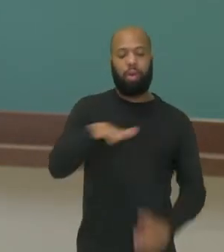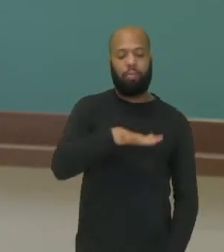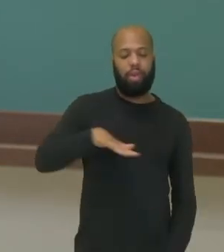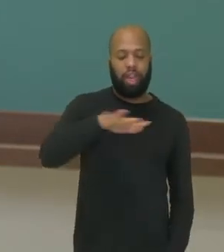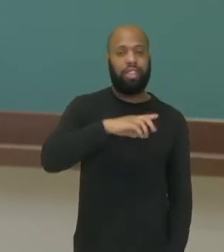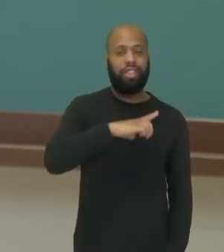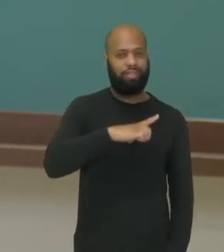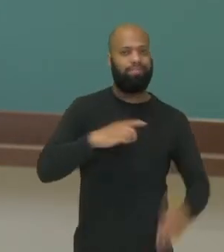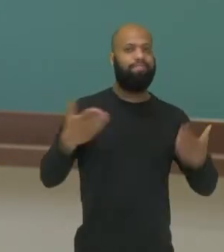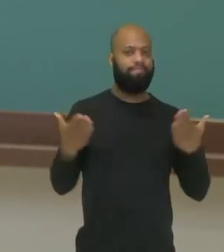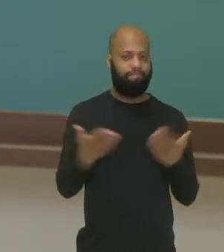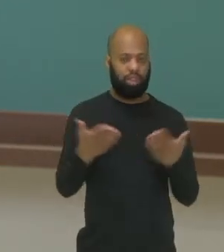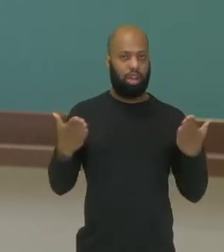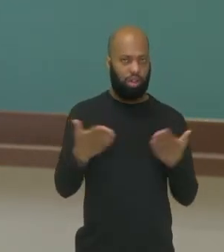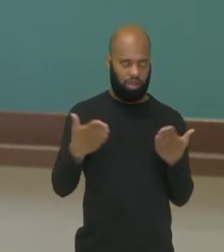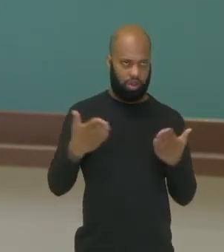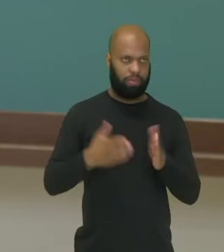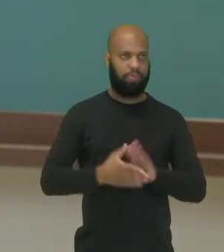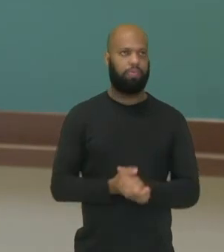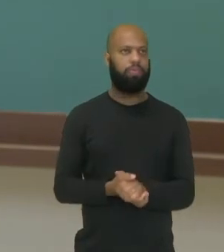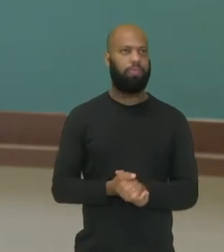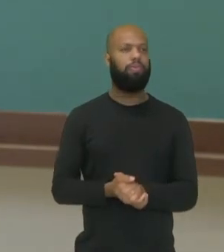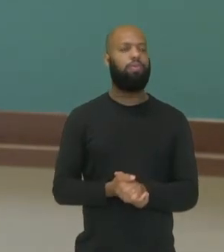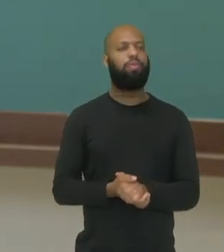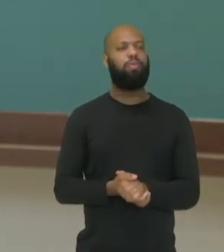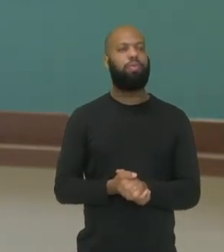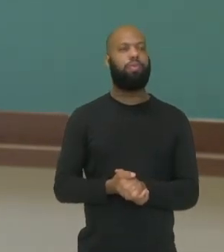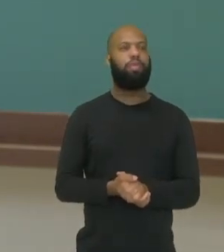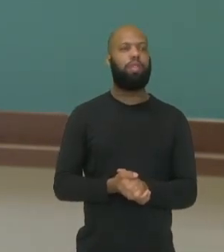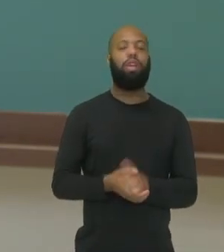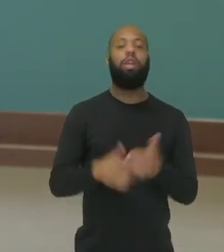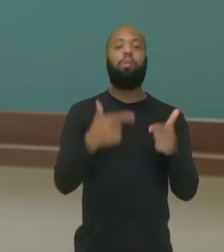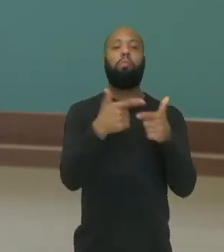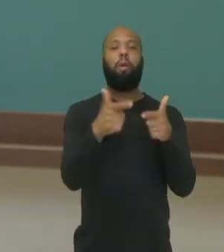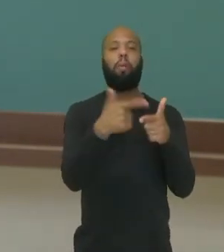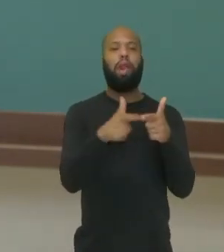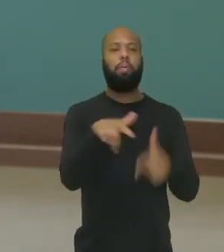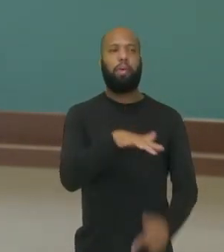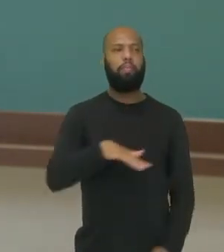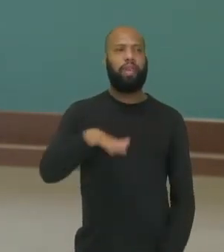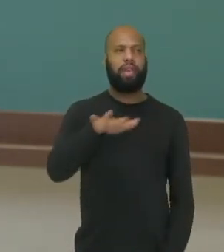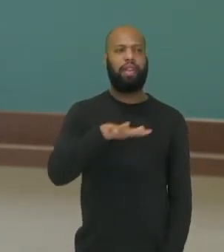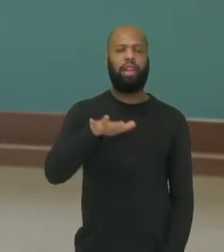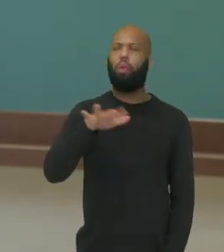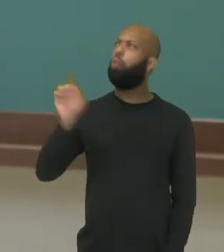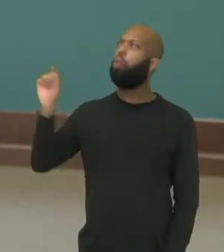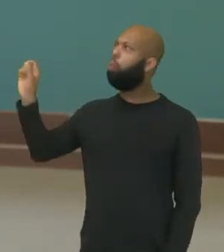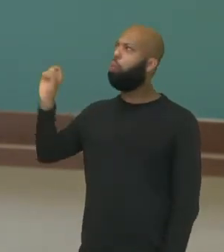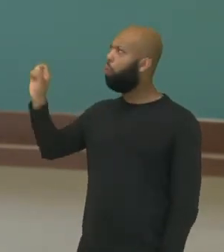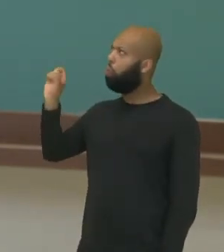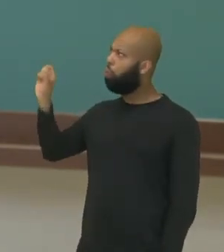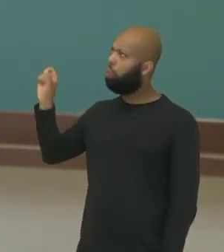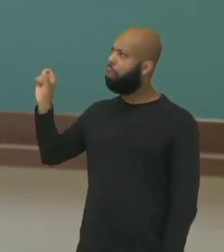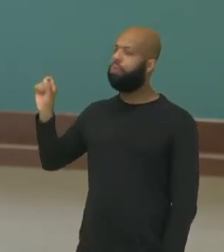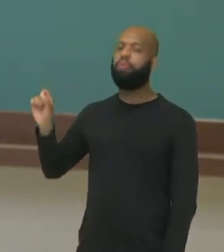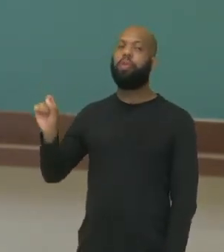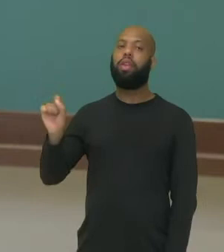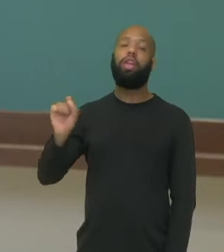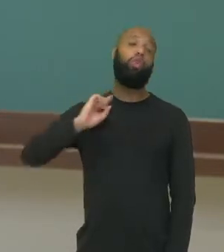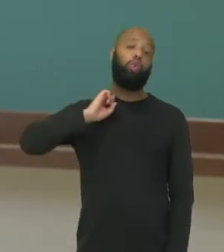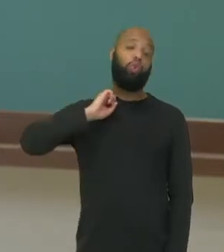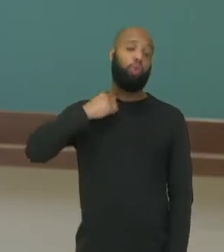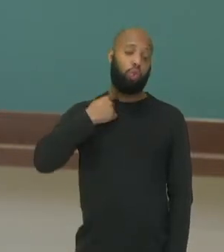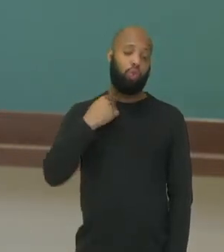nós temos enfrentado. Problemas ambientais quais, professora? Poluição da